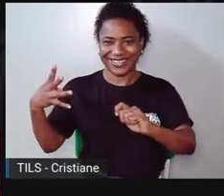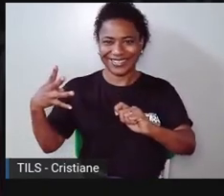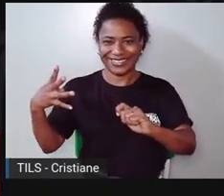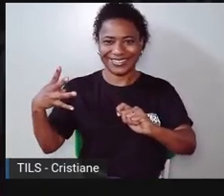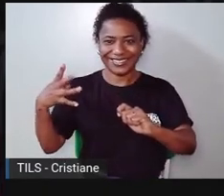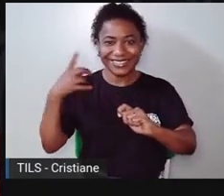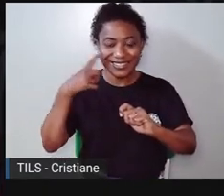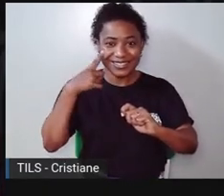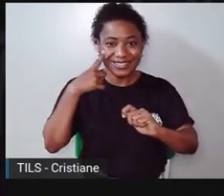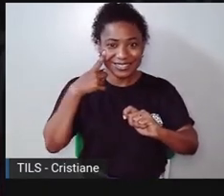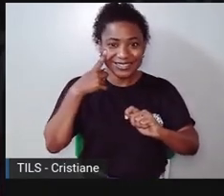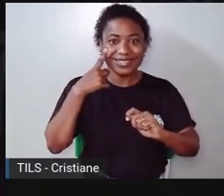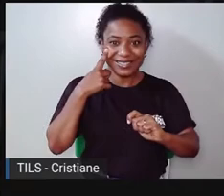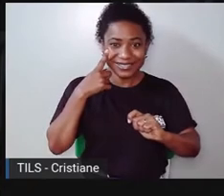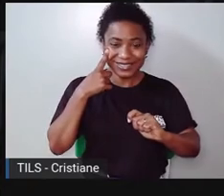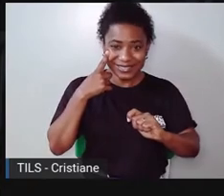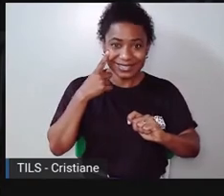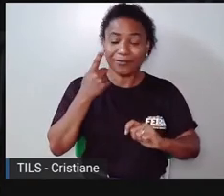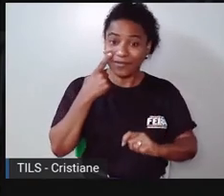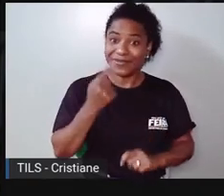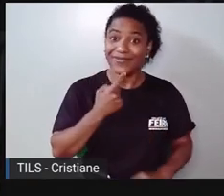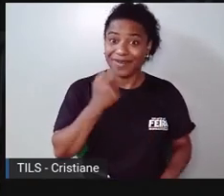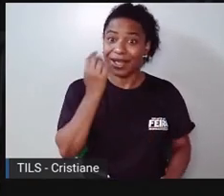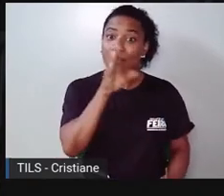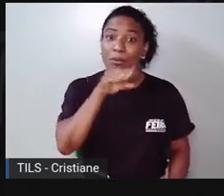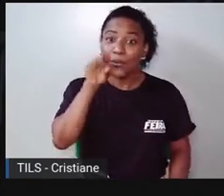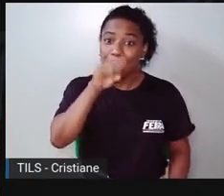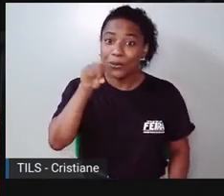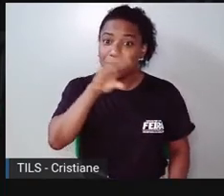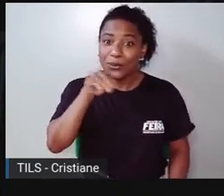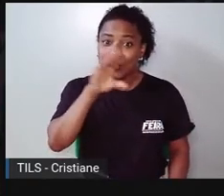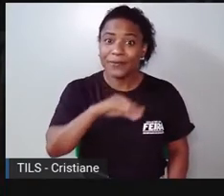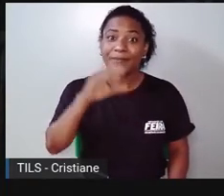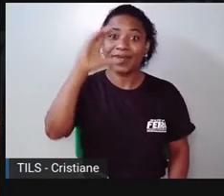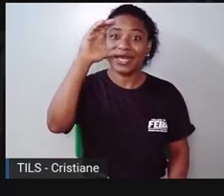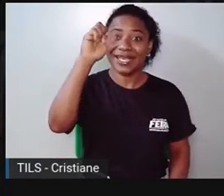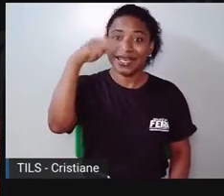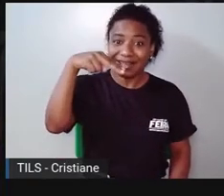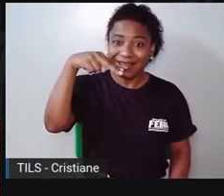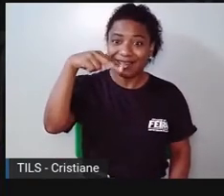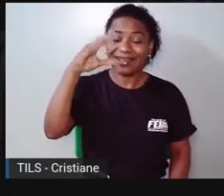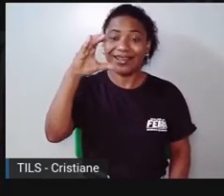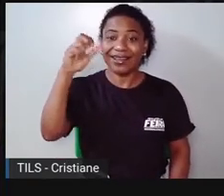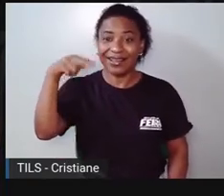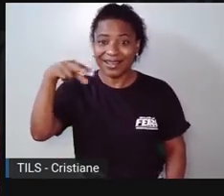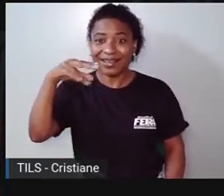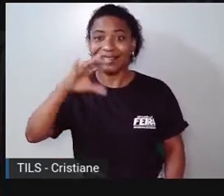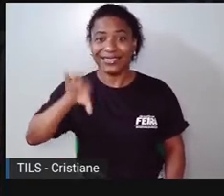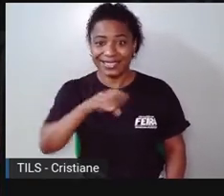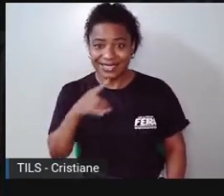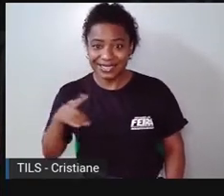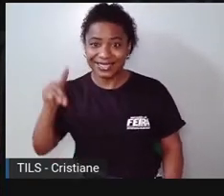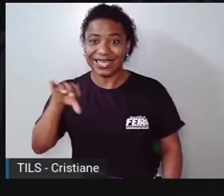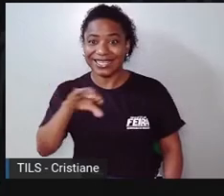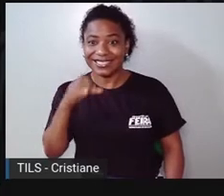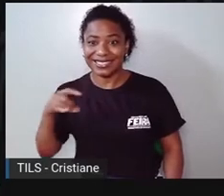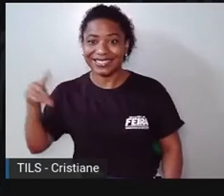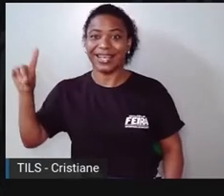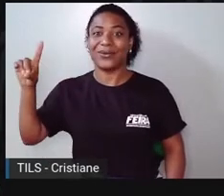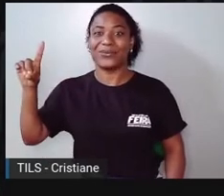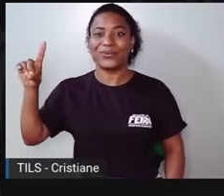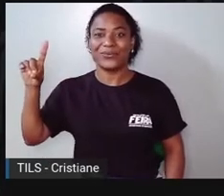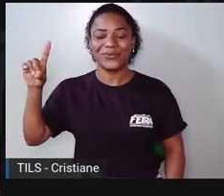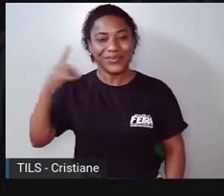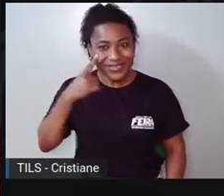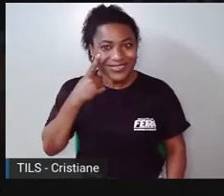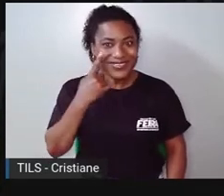Um, dois, três, quatro. Agora falando can, can, san, san, san, são. Olha. Can, can, san, san, san, são.